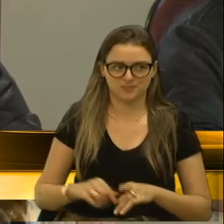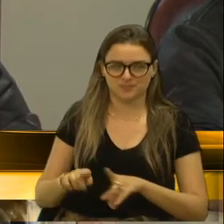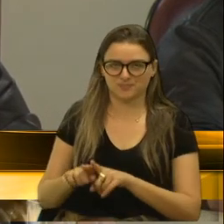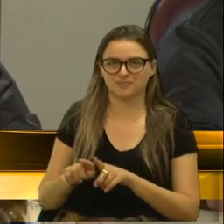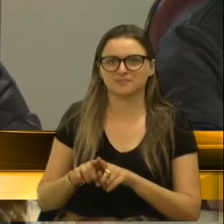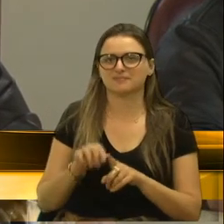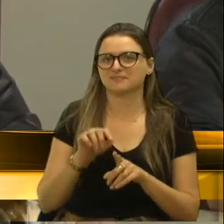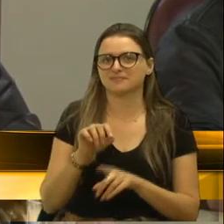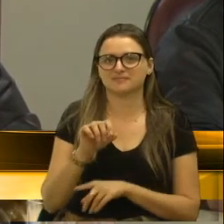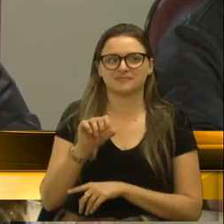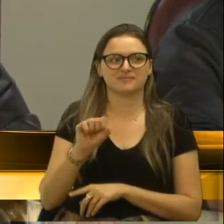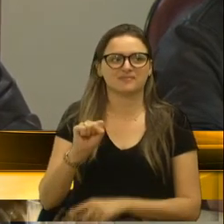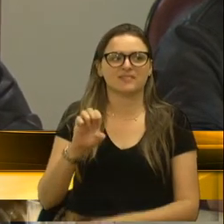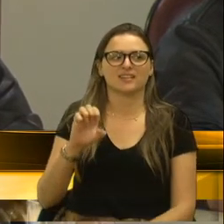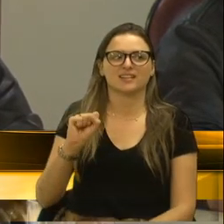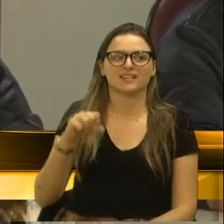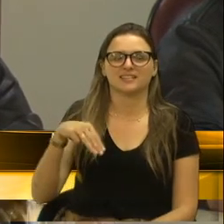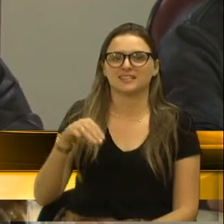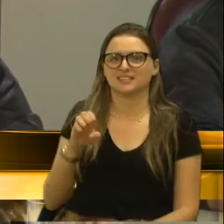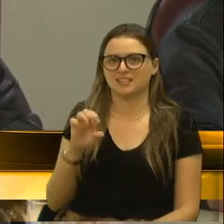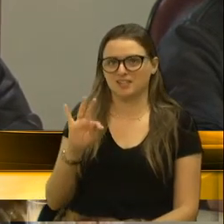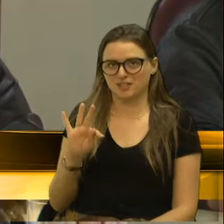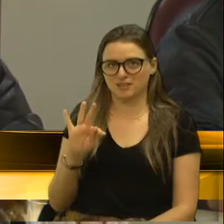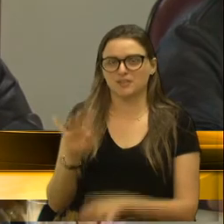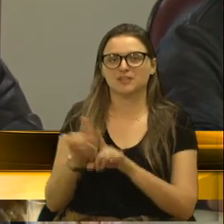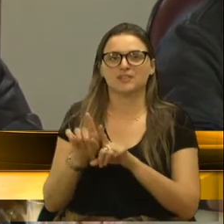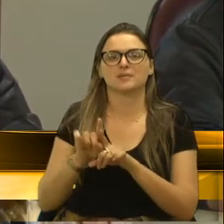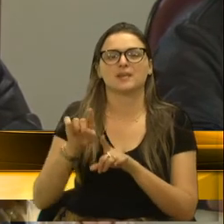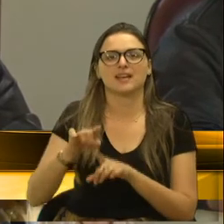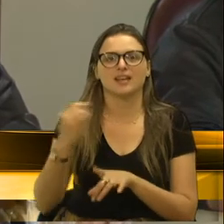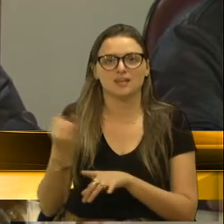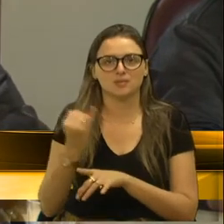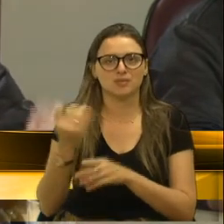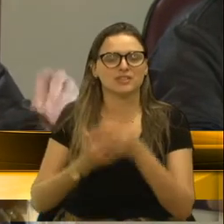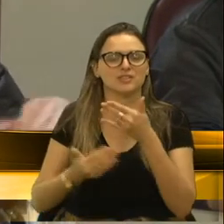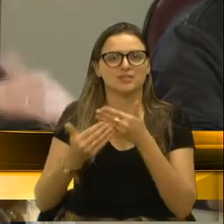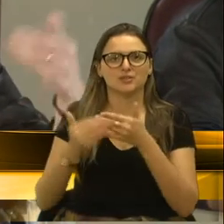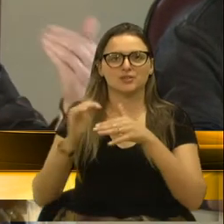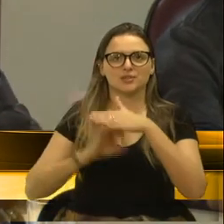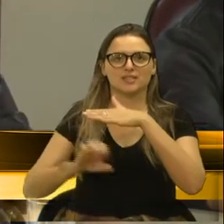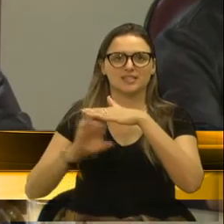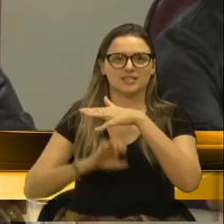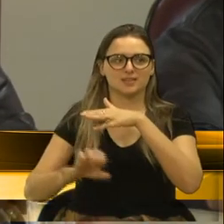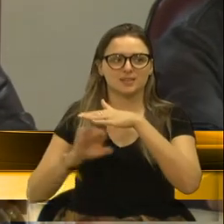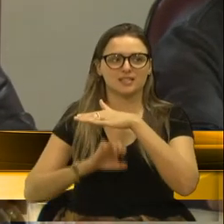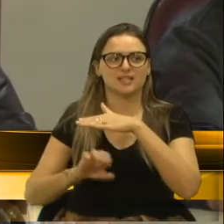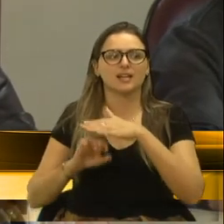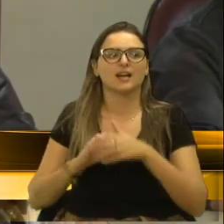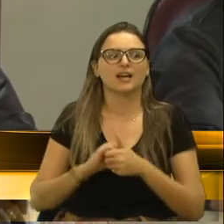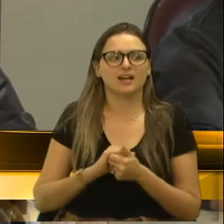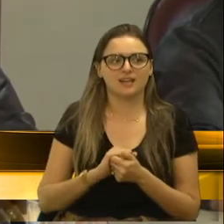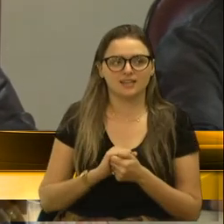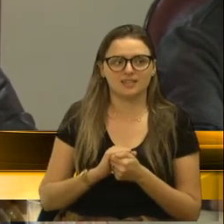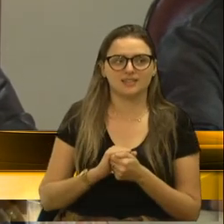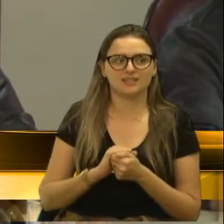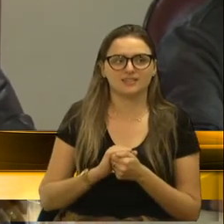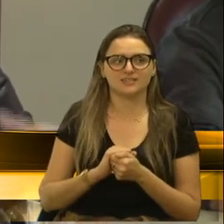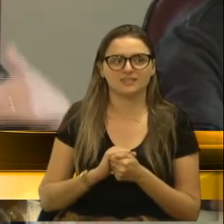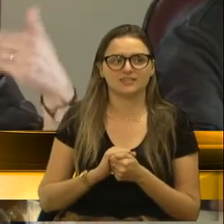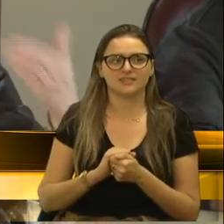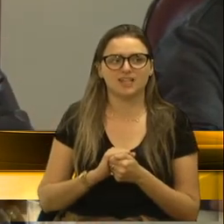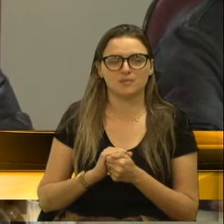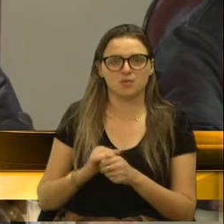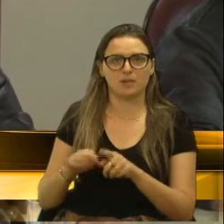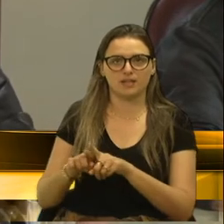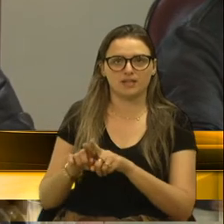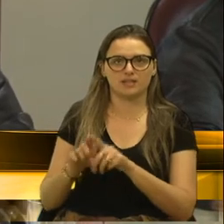SESMIT, de uma grande empresa. Então, a importância das empresas, através dos seus serviços de medicina e segurança do trabalho,